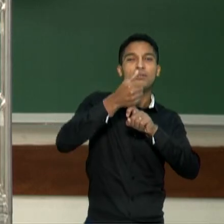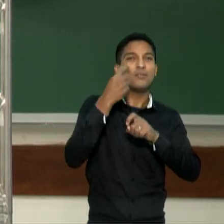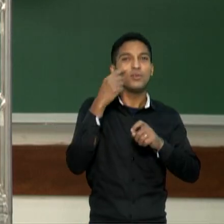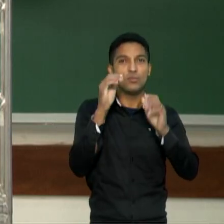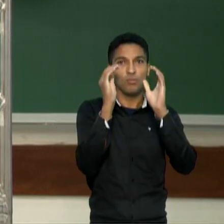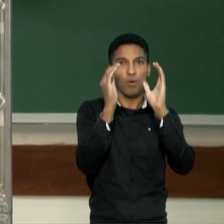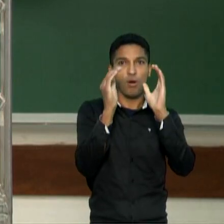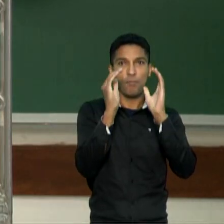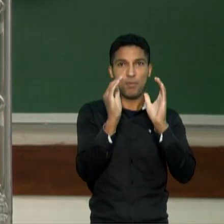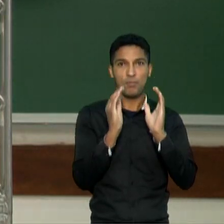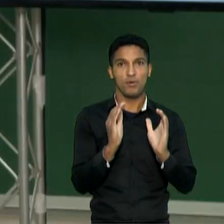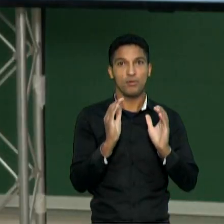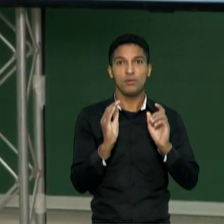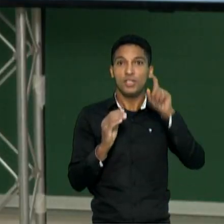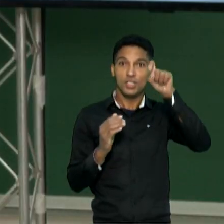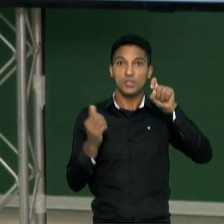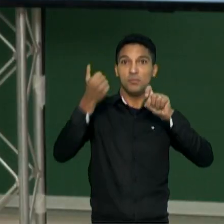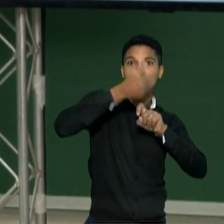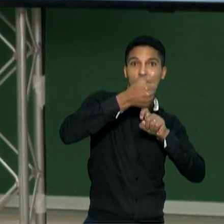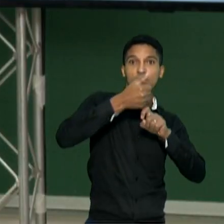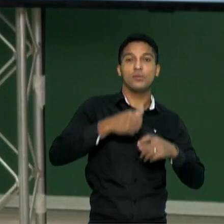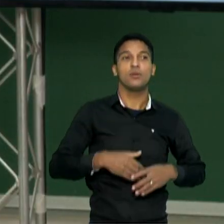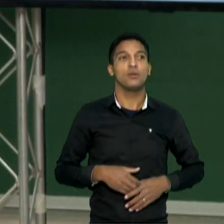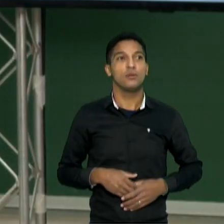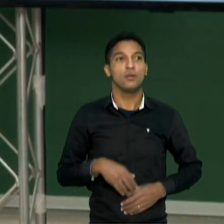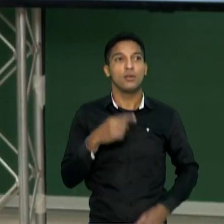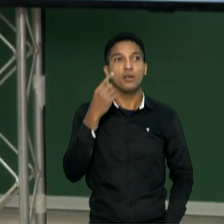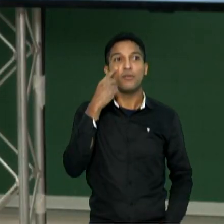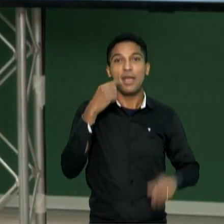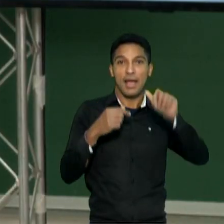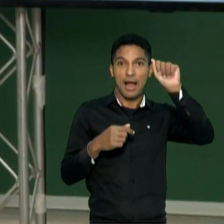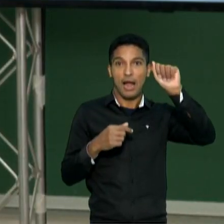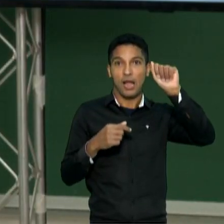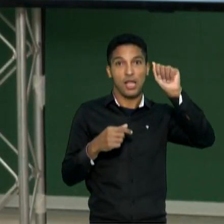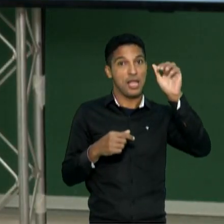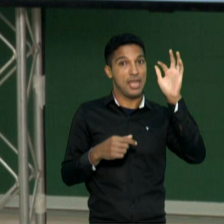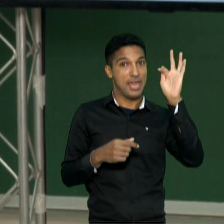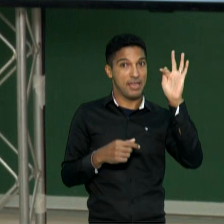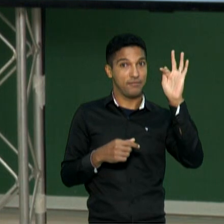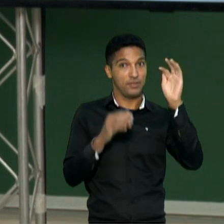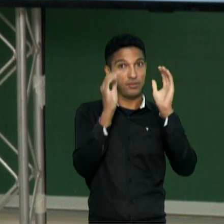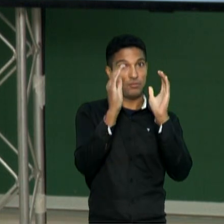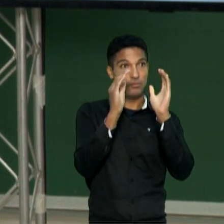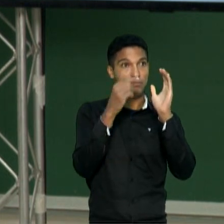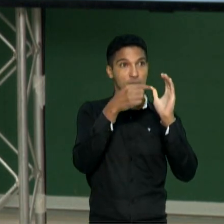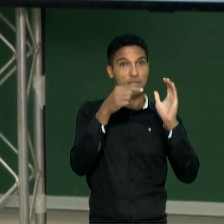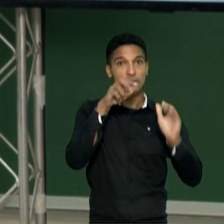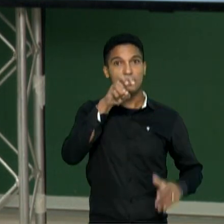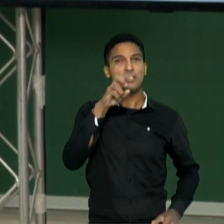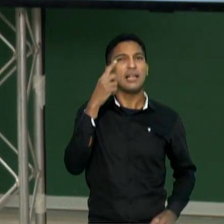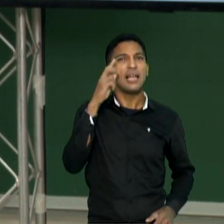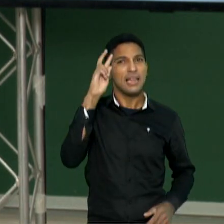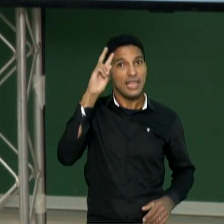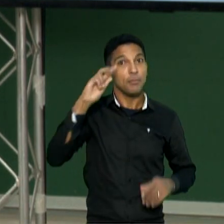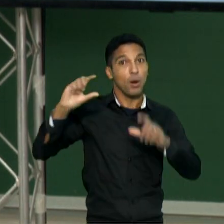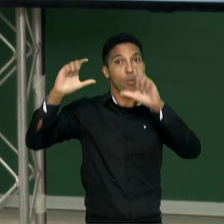Vamos lá resolver o primeiro. O item A, então, é f de menos 5. Lembre-se da função, né? A função está